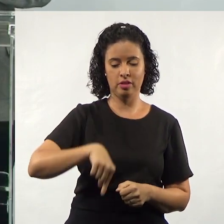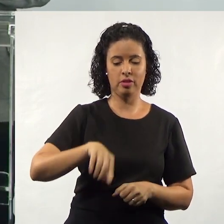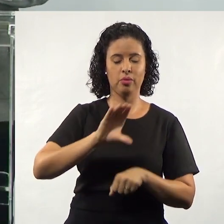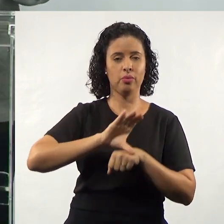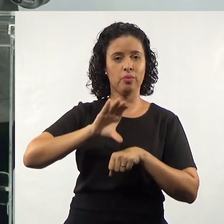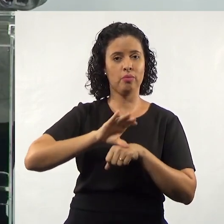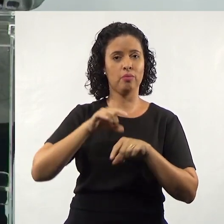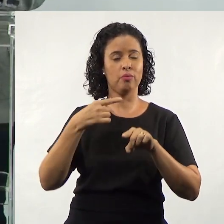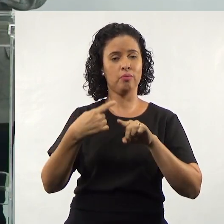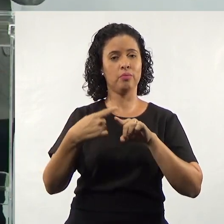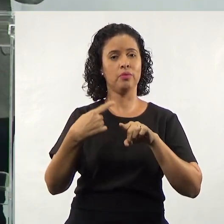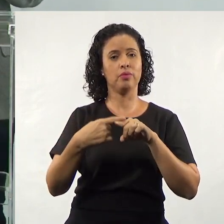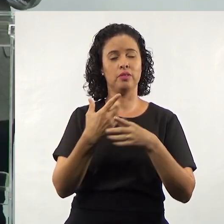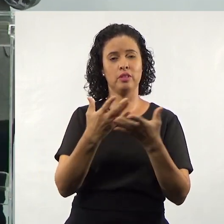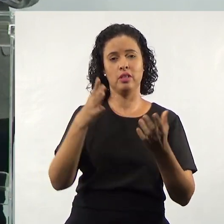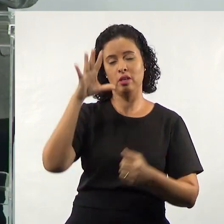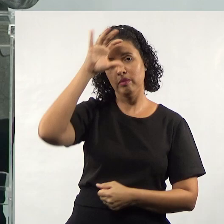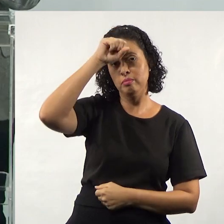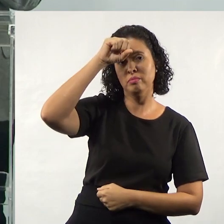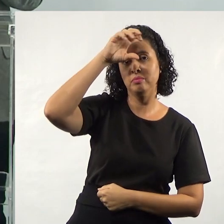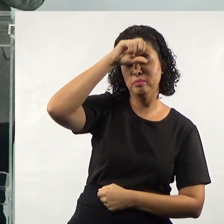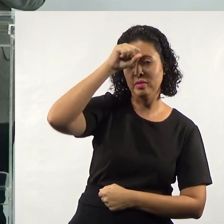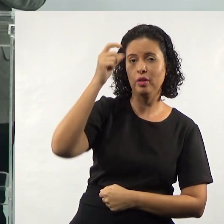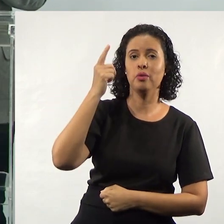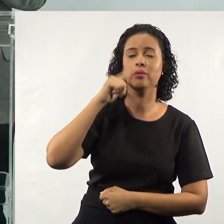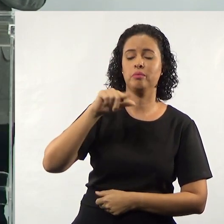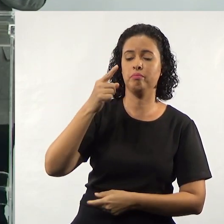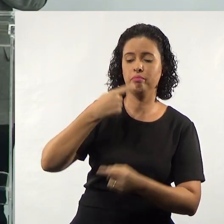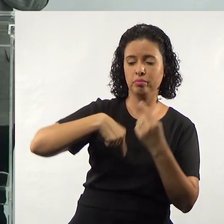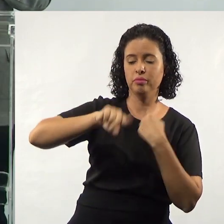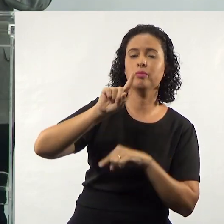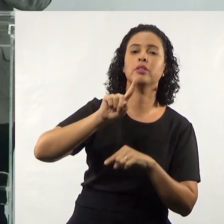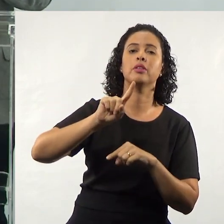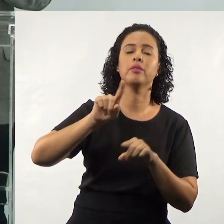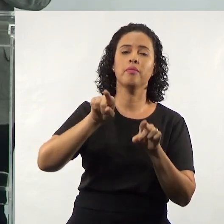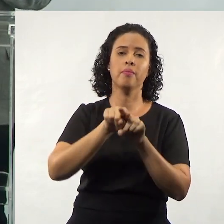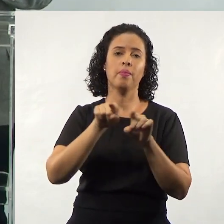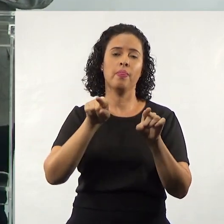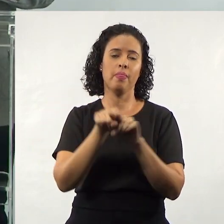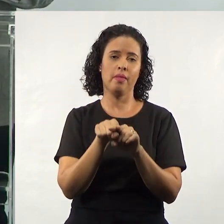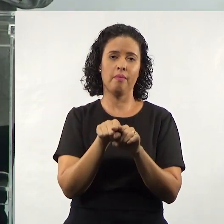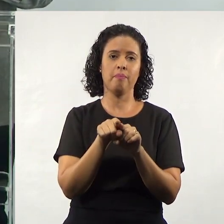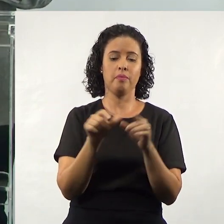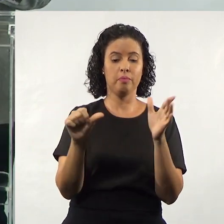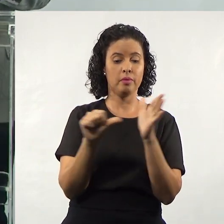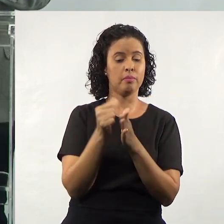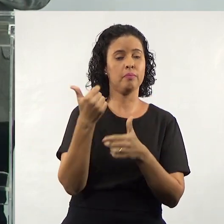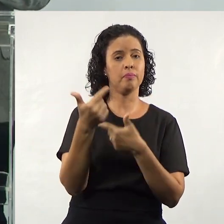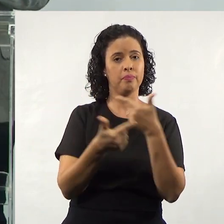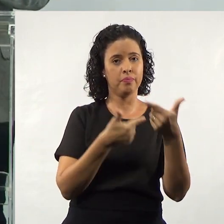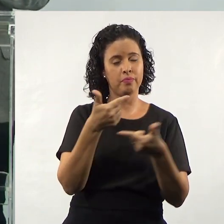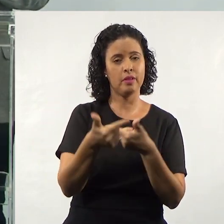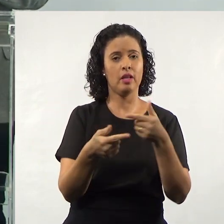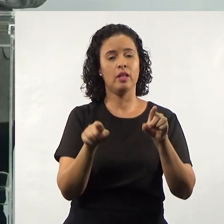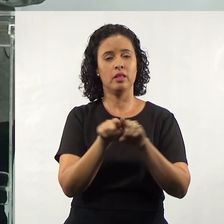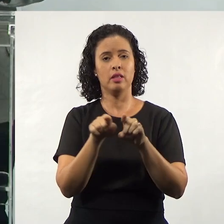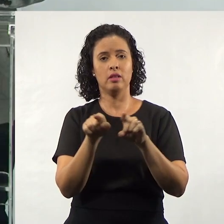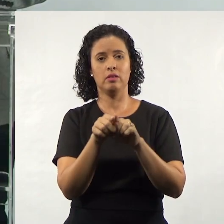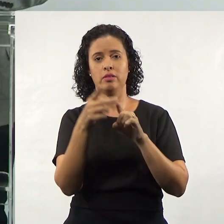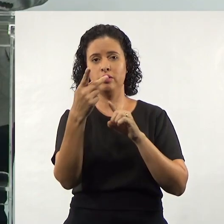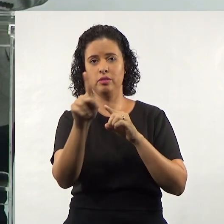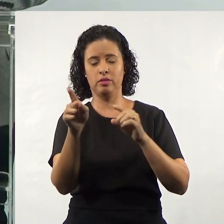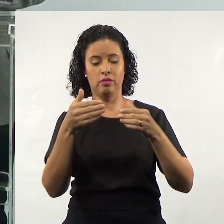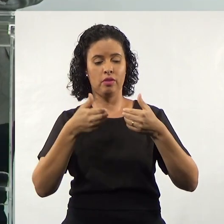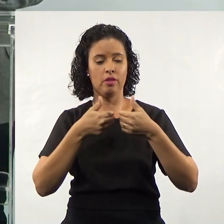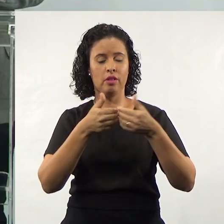ter um conhecimento muito grande, seja para buscar uma promoção onde você já trabalha, seja para buscar o primeiro emprego, seja para abrir o teu